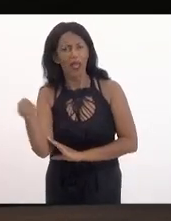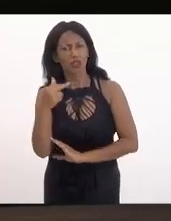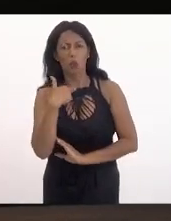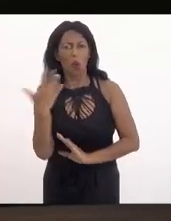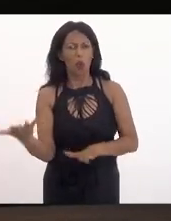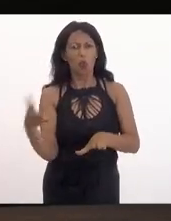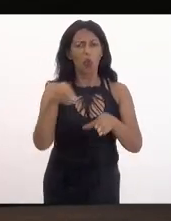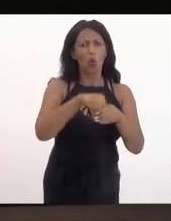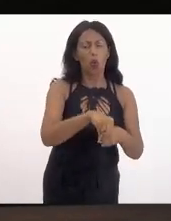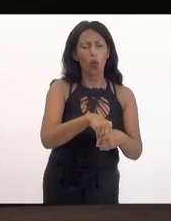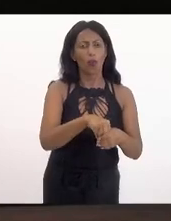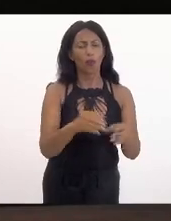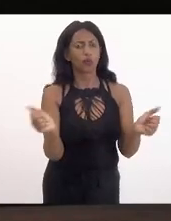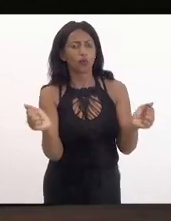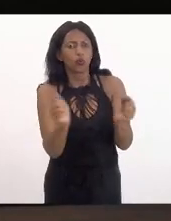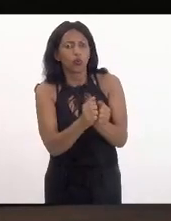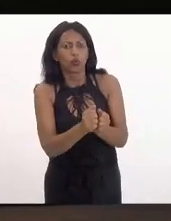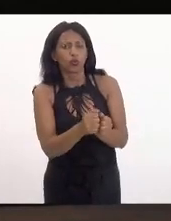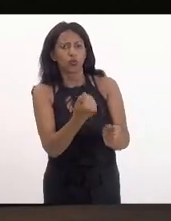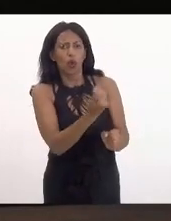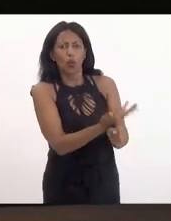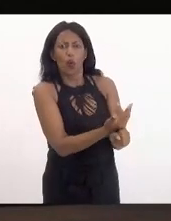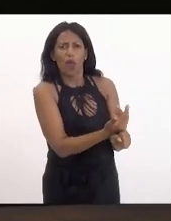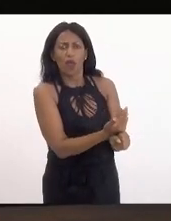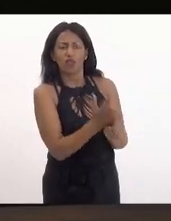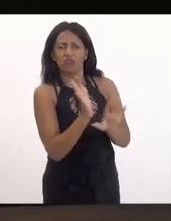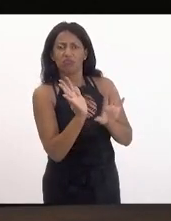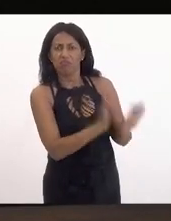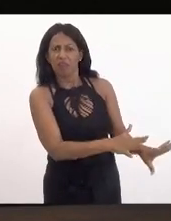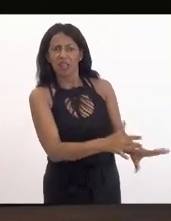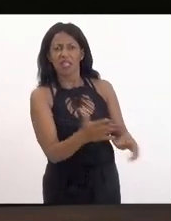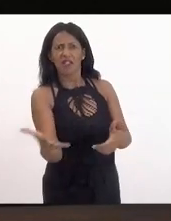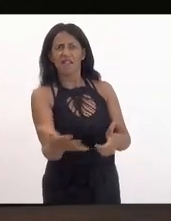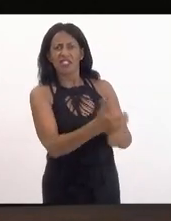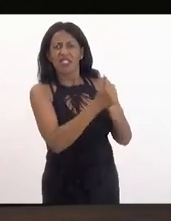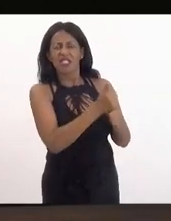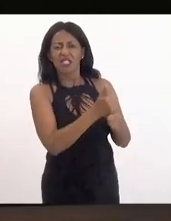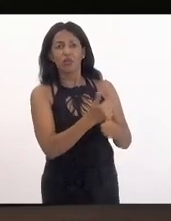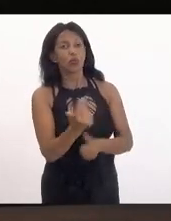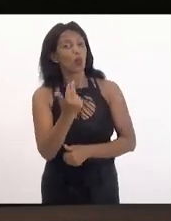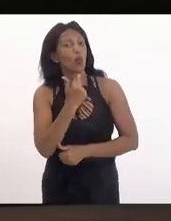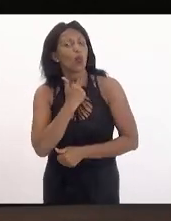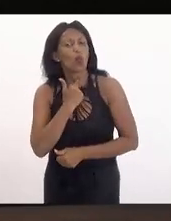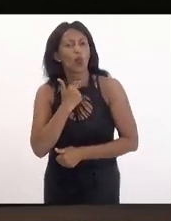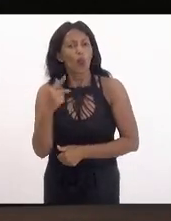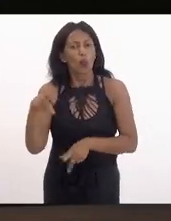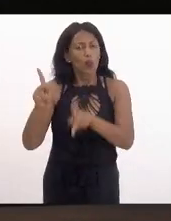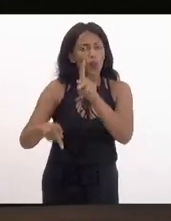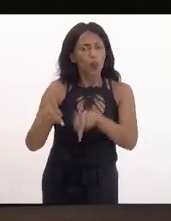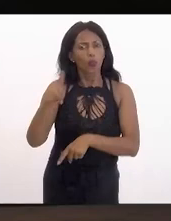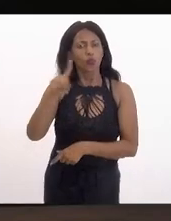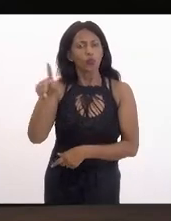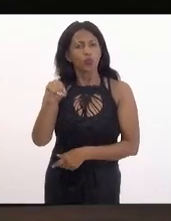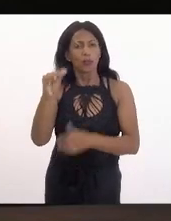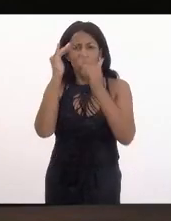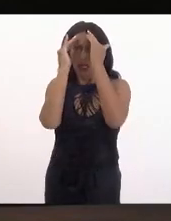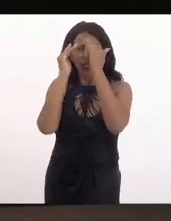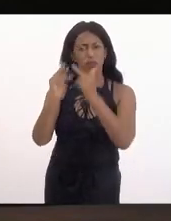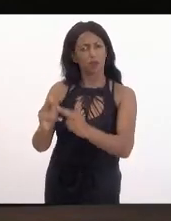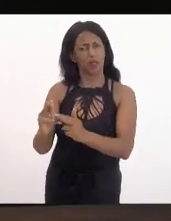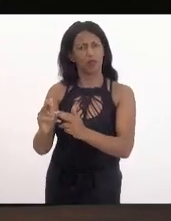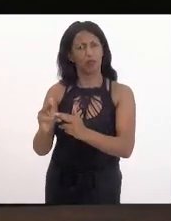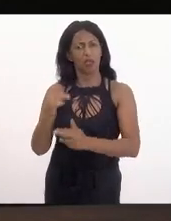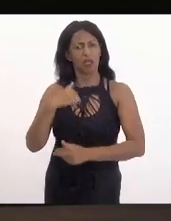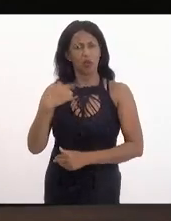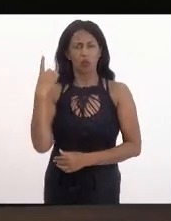incorporar a nossa aniversário da Zona Oeste a web para lojas e o fascismo é um absurdo o povo da zona leste merece respeito